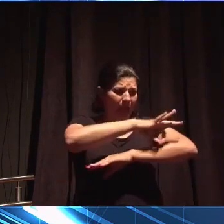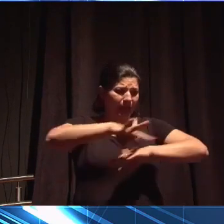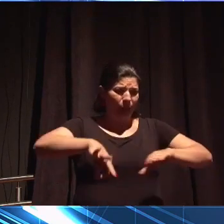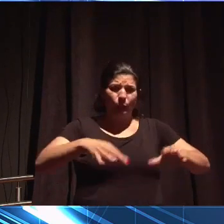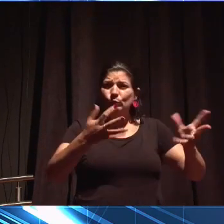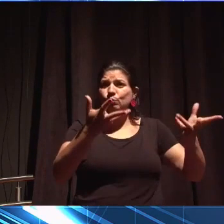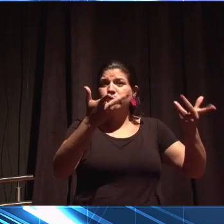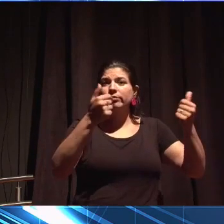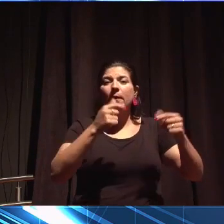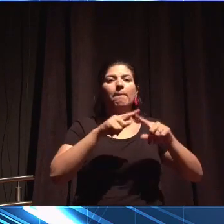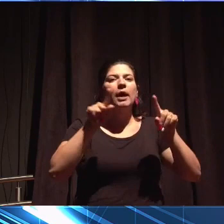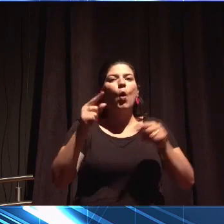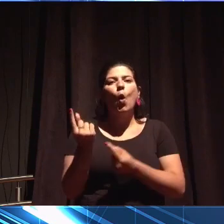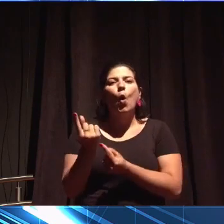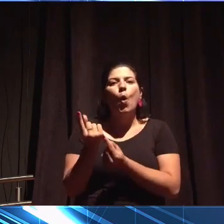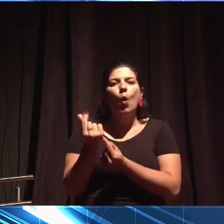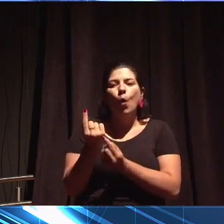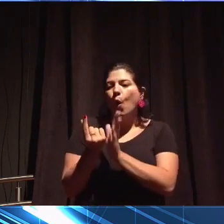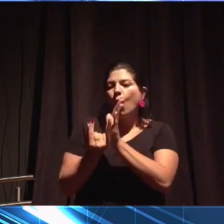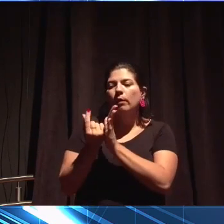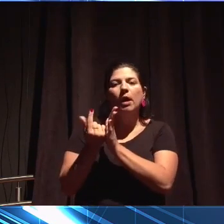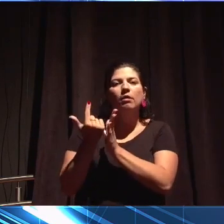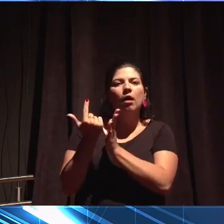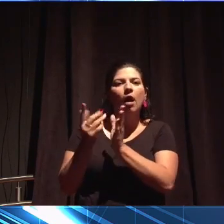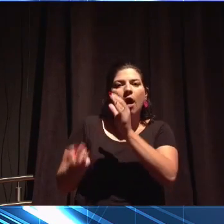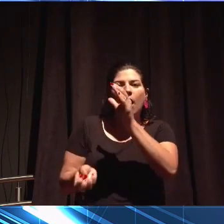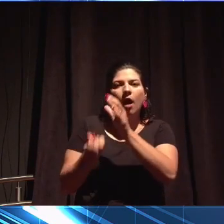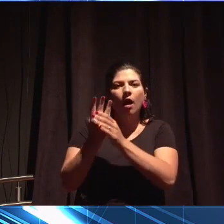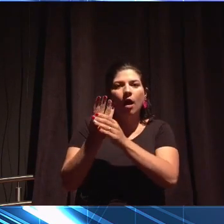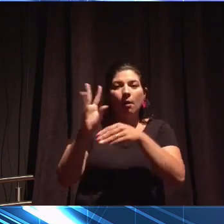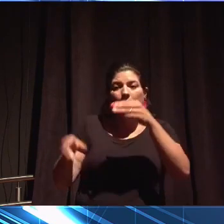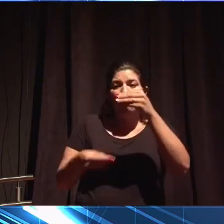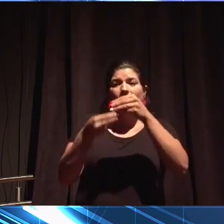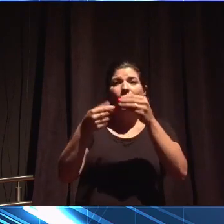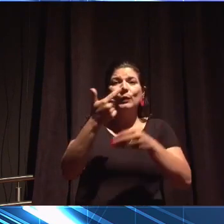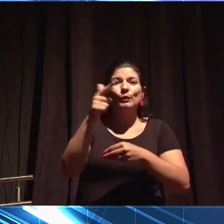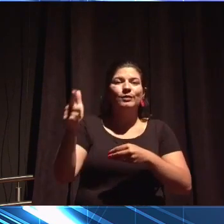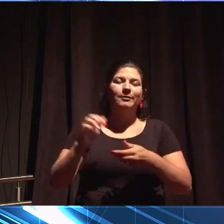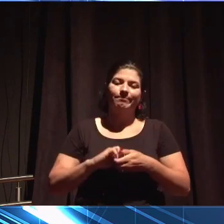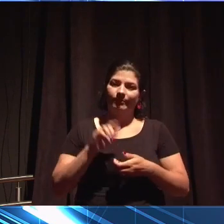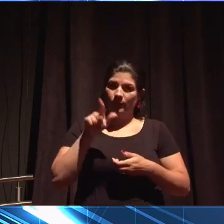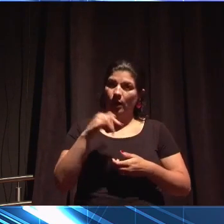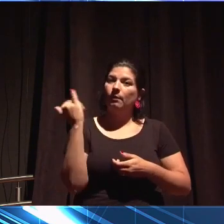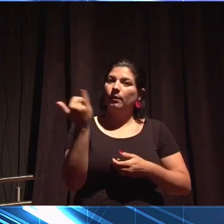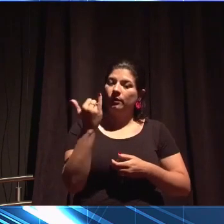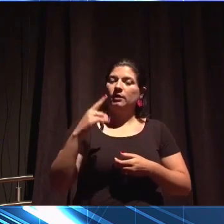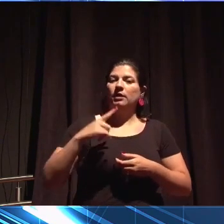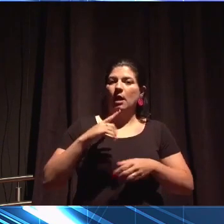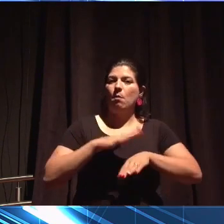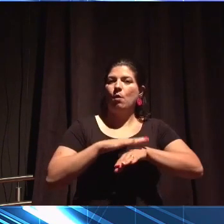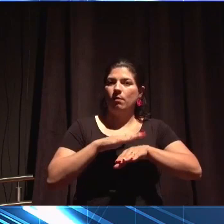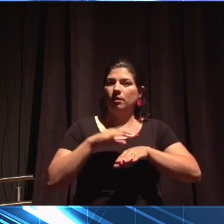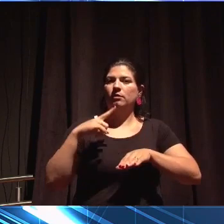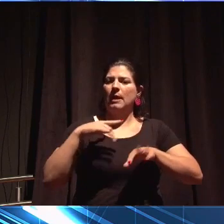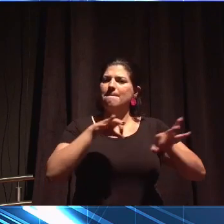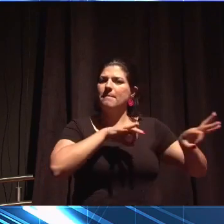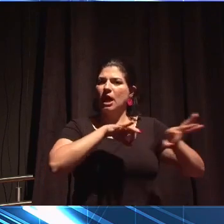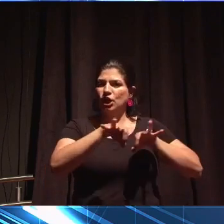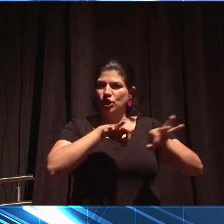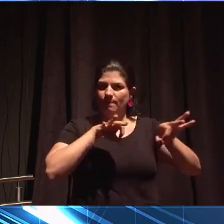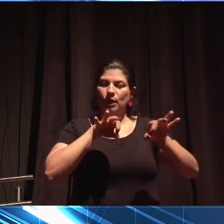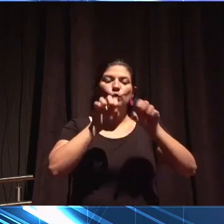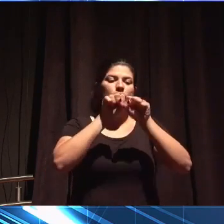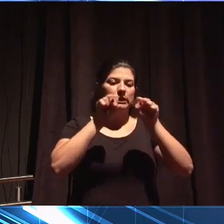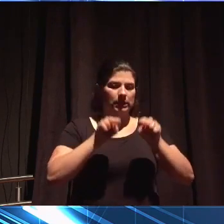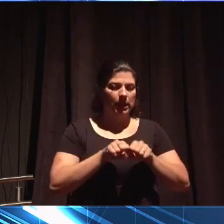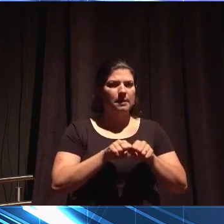robusta, sendo que, às vezes, você não tem orçamento para implementar aquilo. Então, é importante que a gente, no momento de fazer o planejamento mesmo do